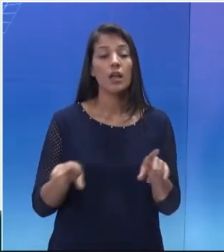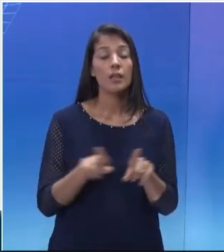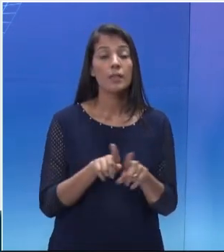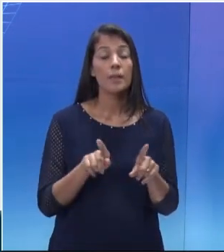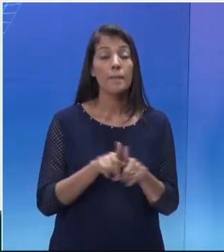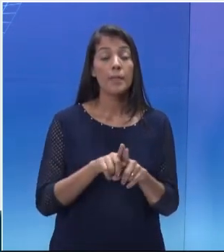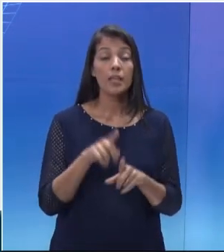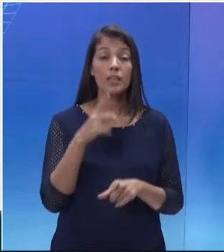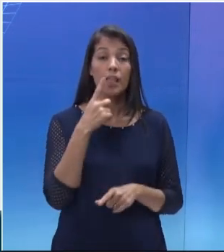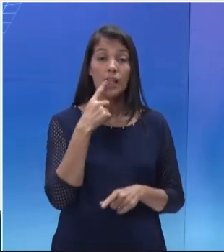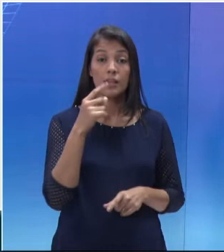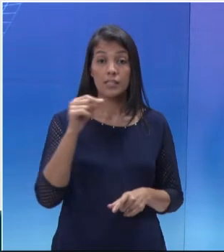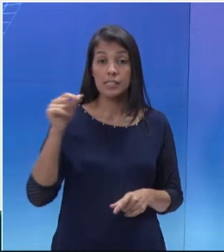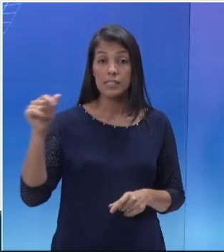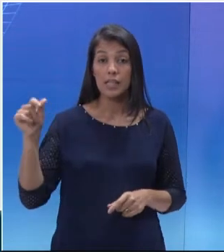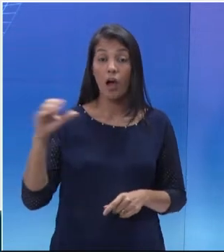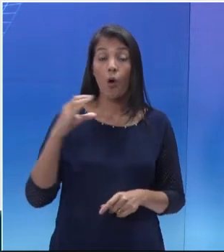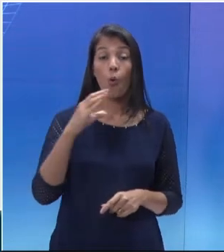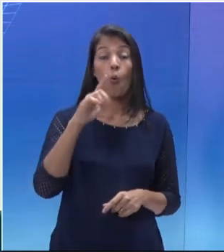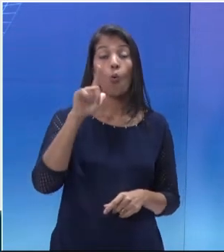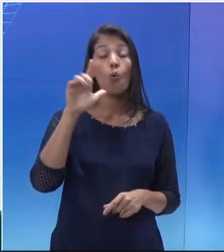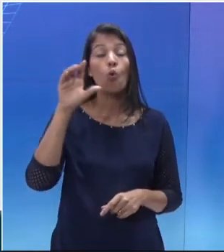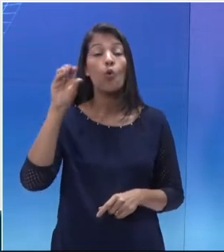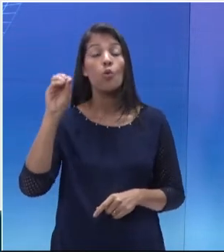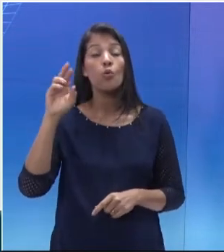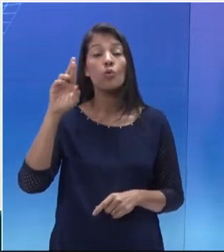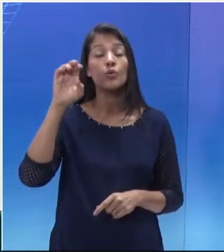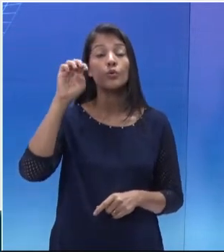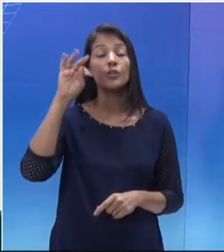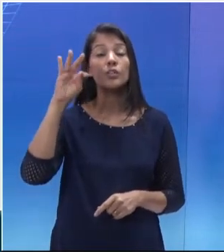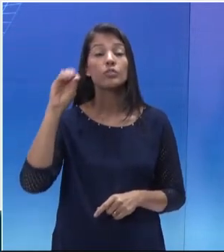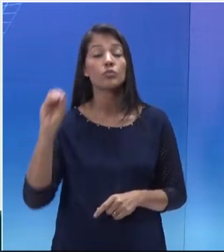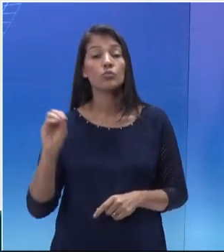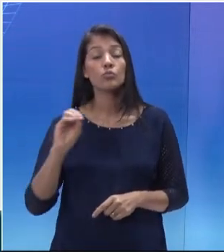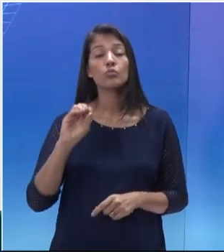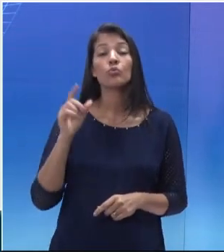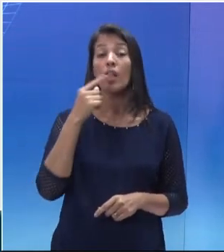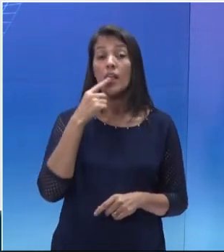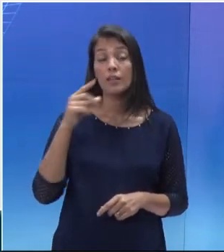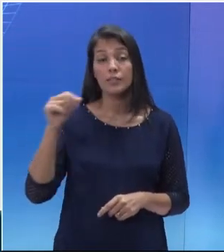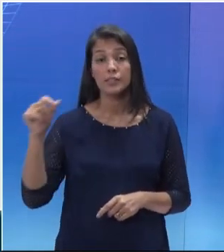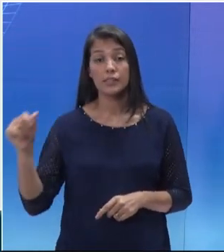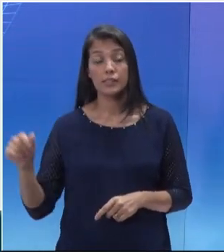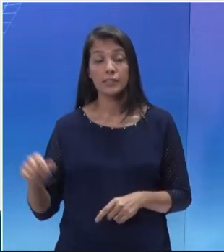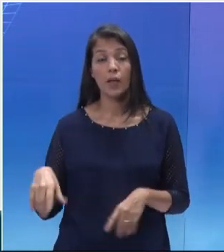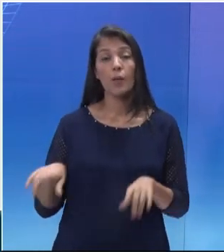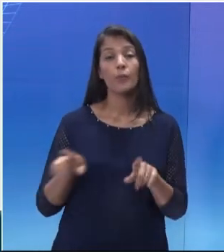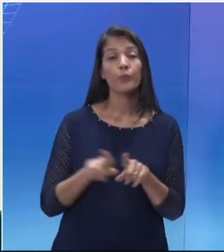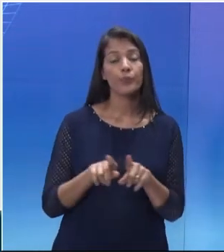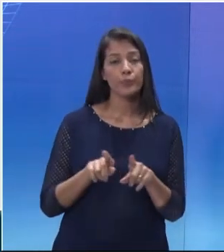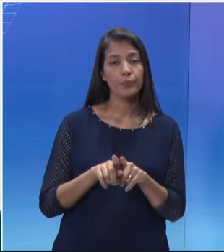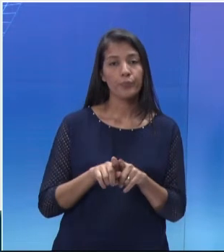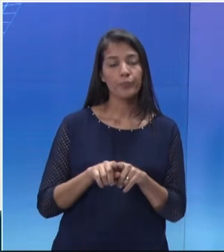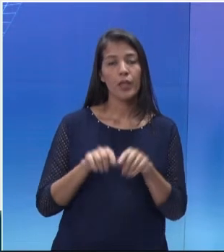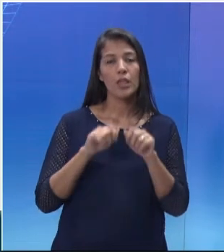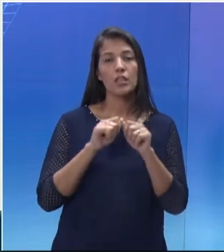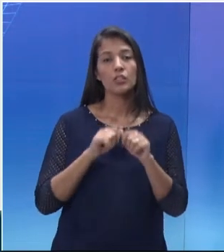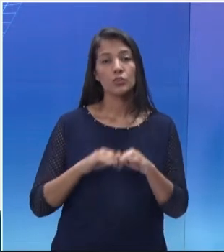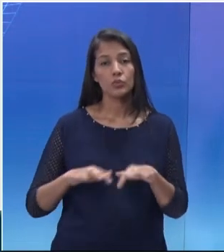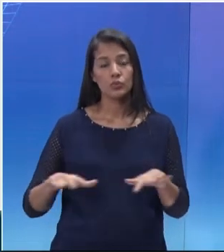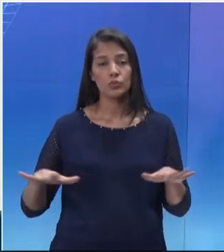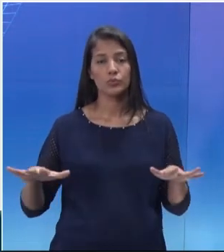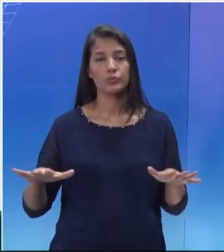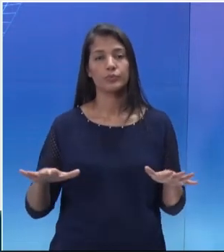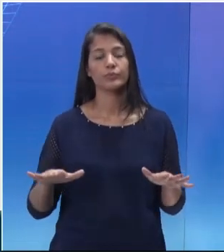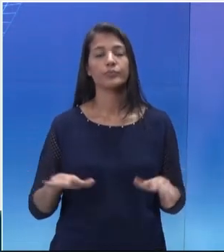O cloreto de sódio, ele é um composto iônico, logo na presença de água, ele vai dissociar em Na+,